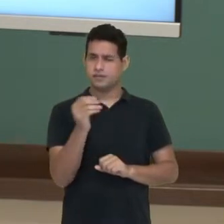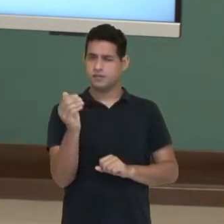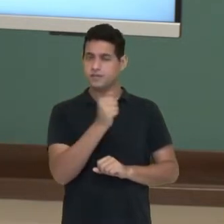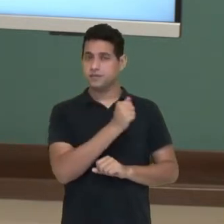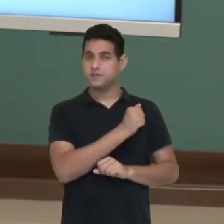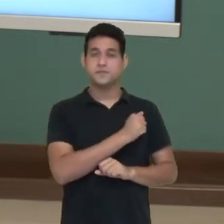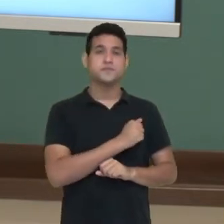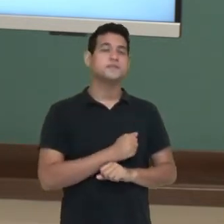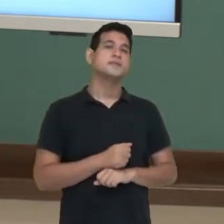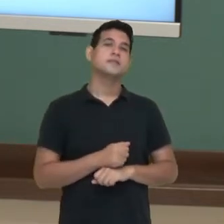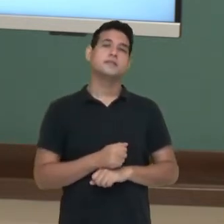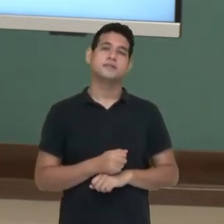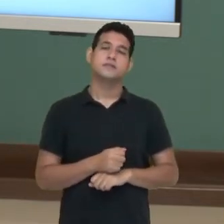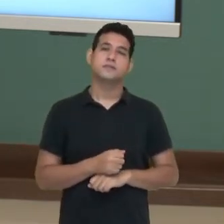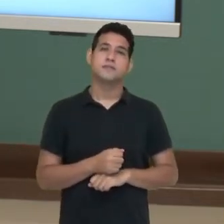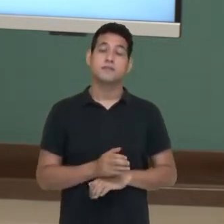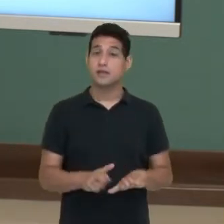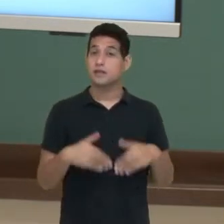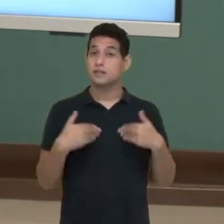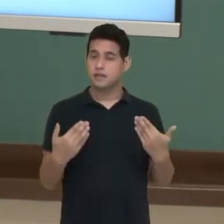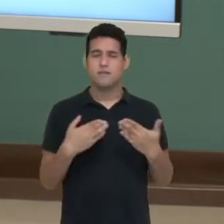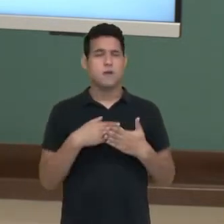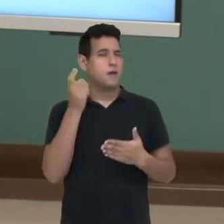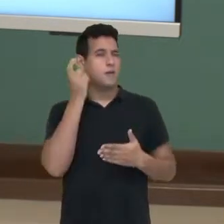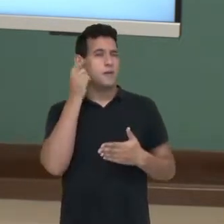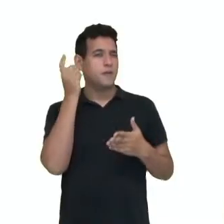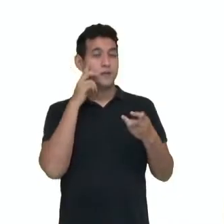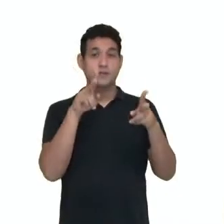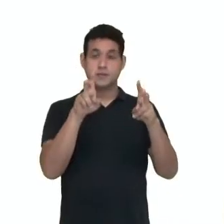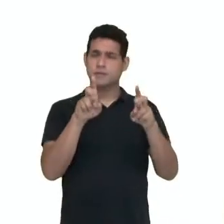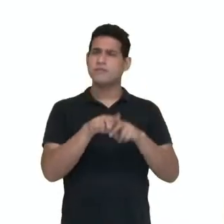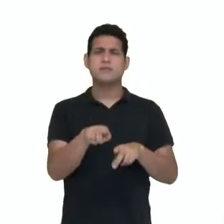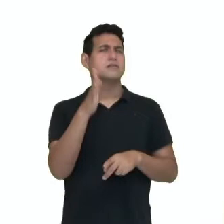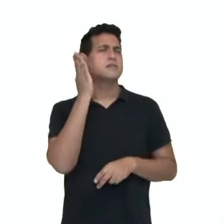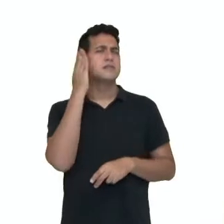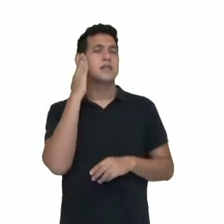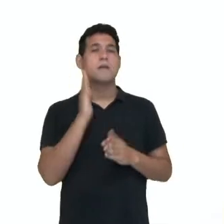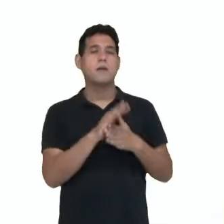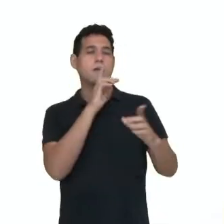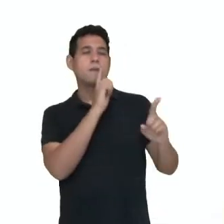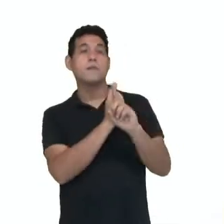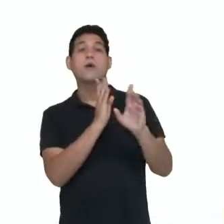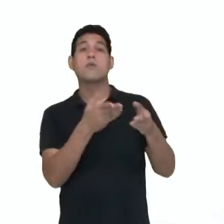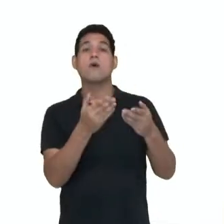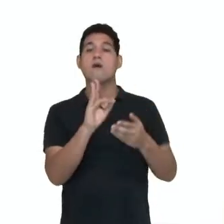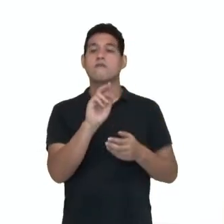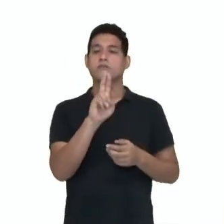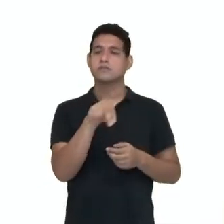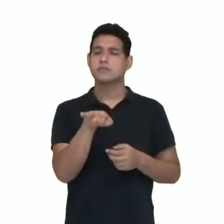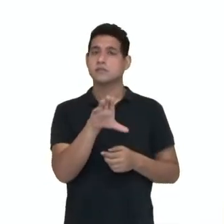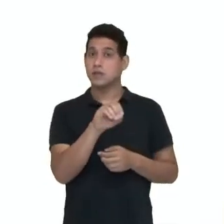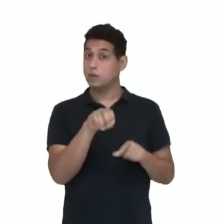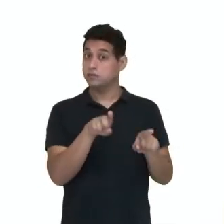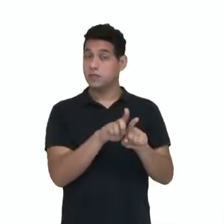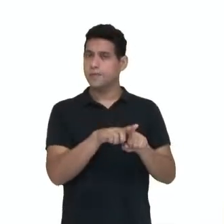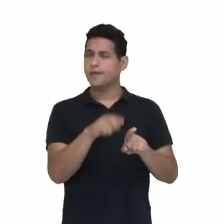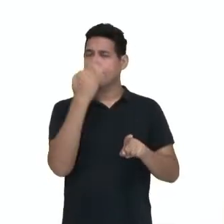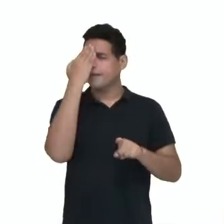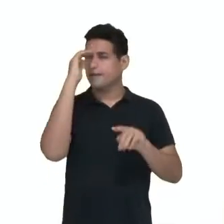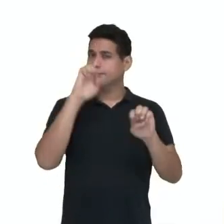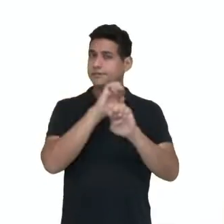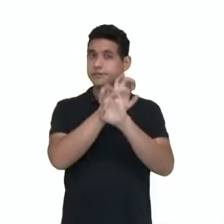lá? Vamos pensar um pouquinho, gente. Você já sabe identificar uma função afim e compreende